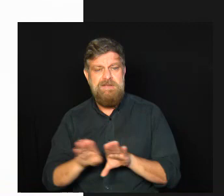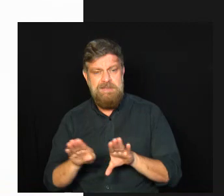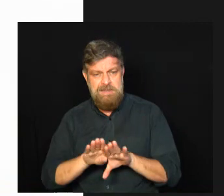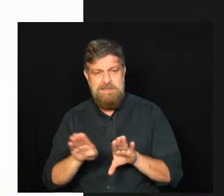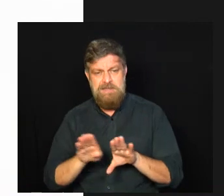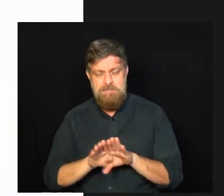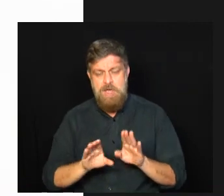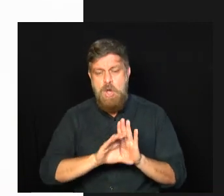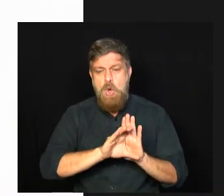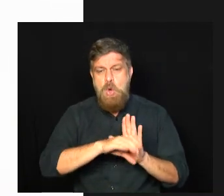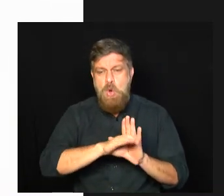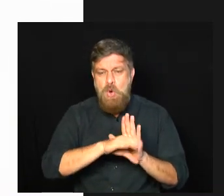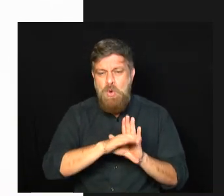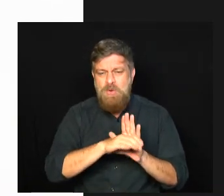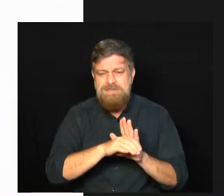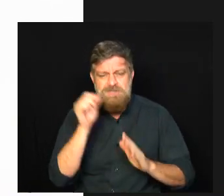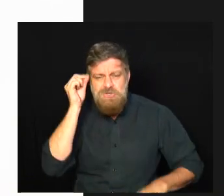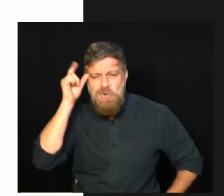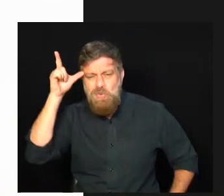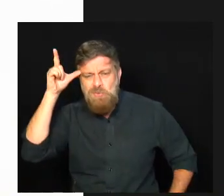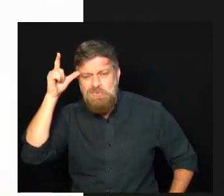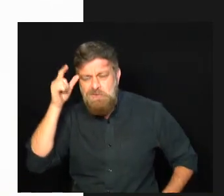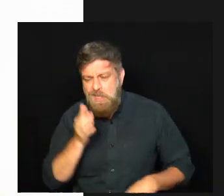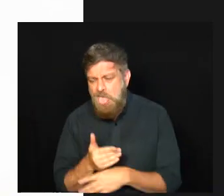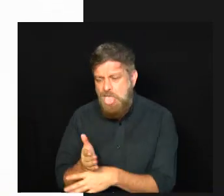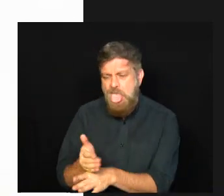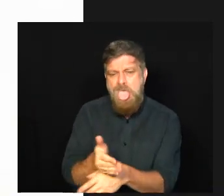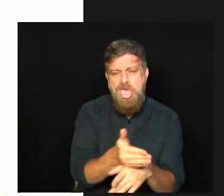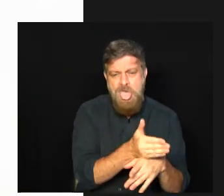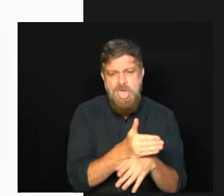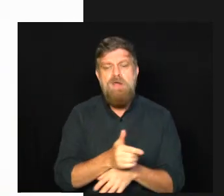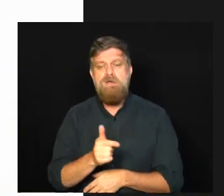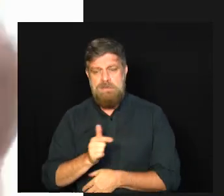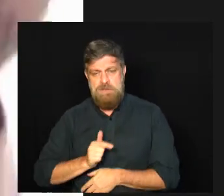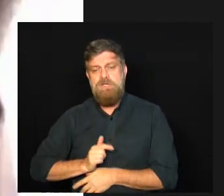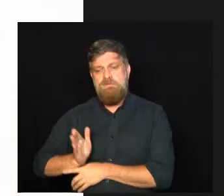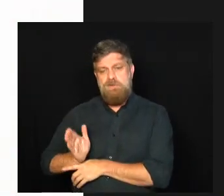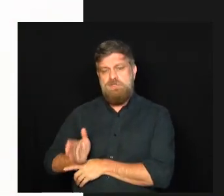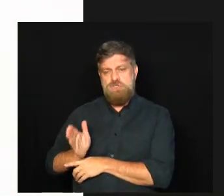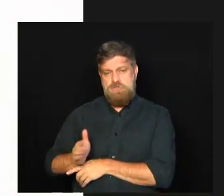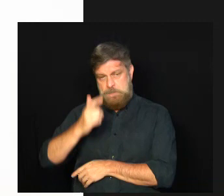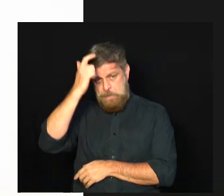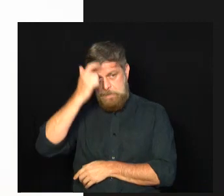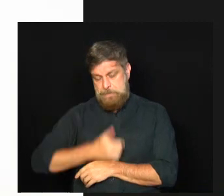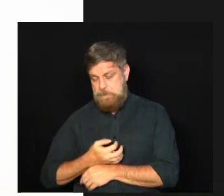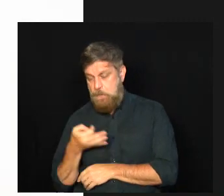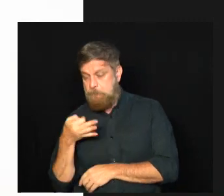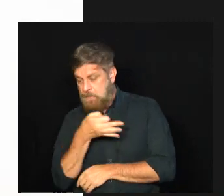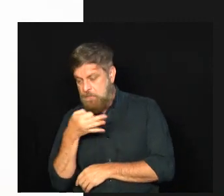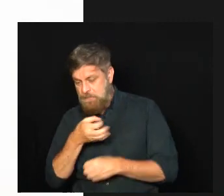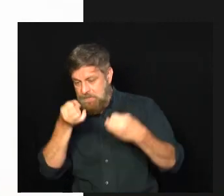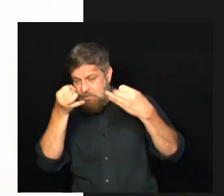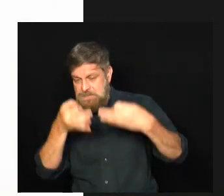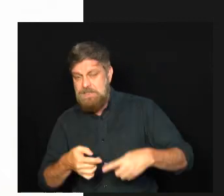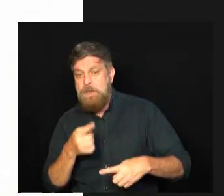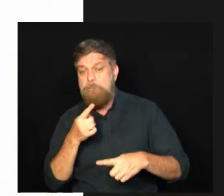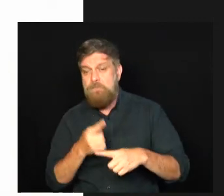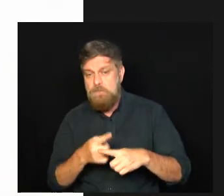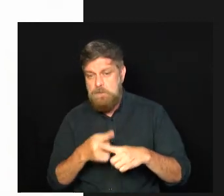no conceito de patrimônio cultural, né? E aí eu vou lhes dizer por que,